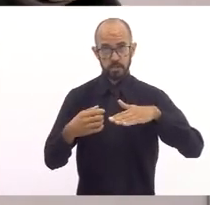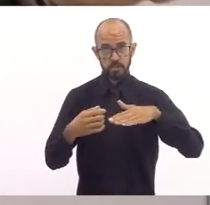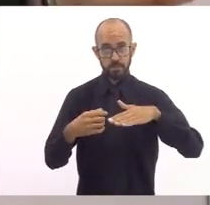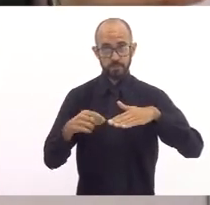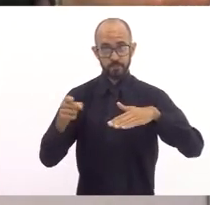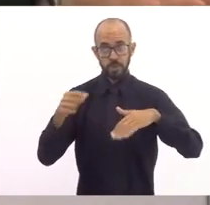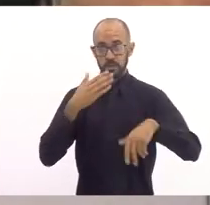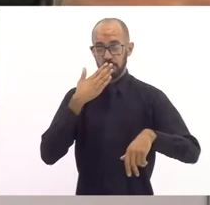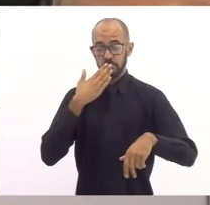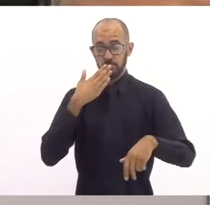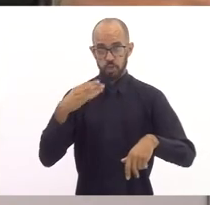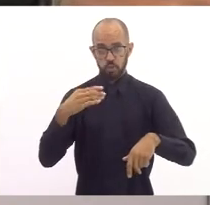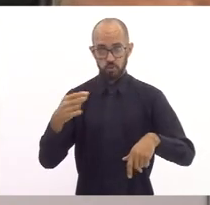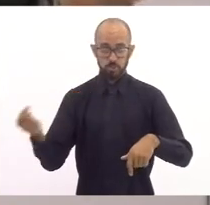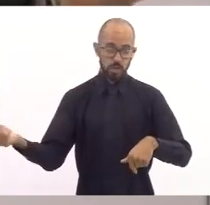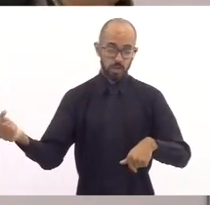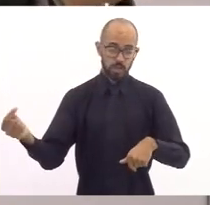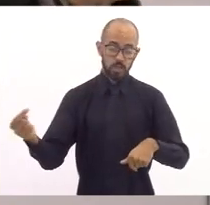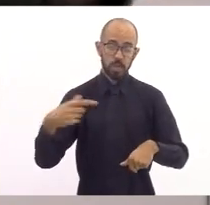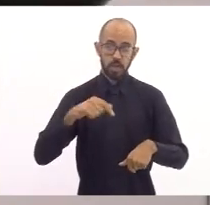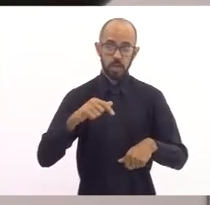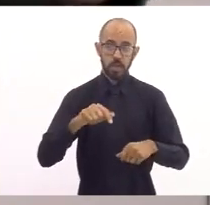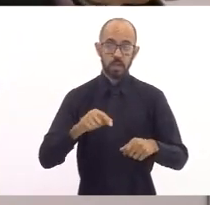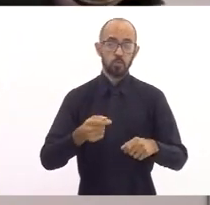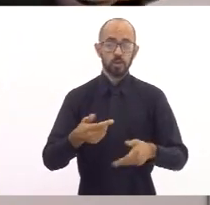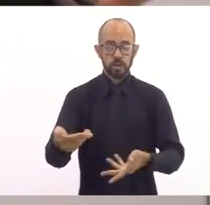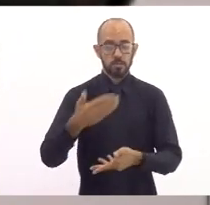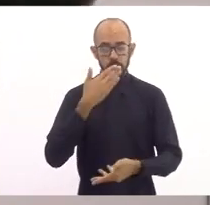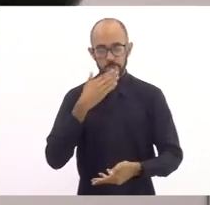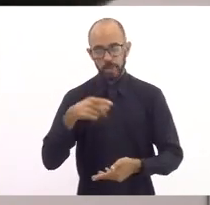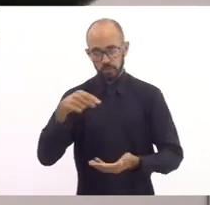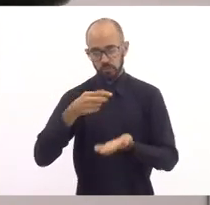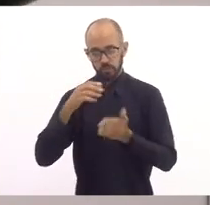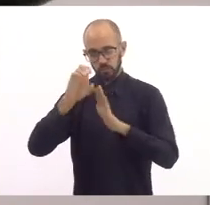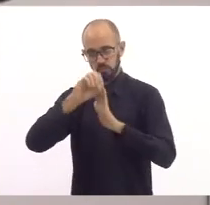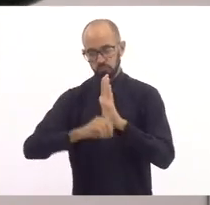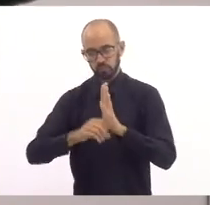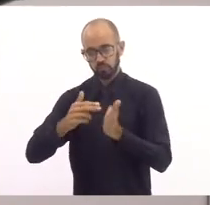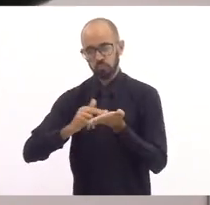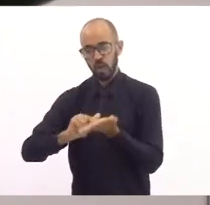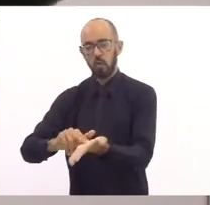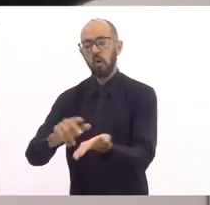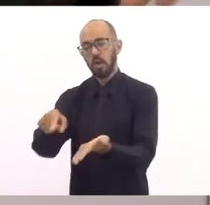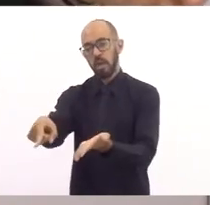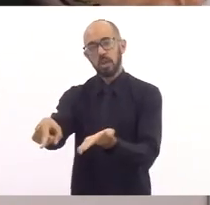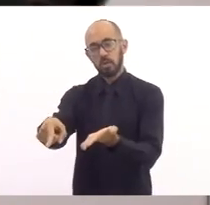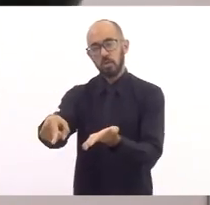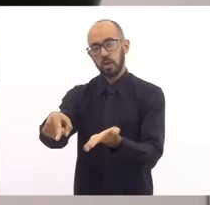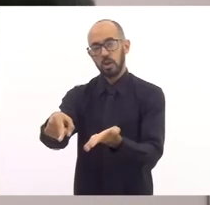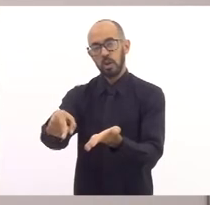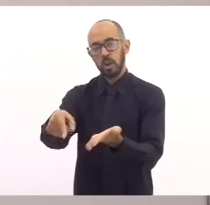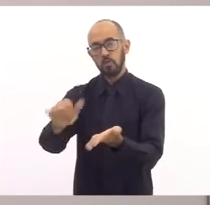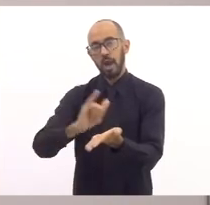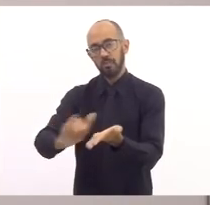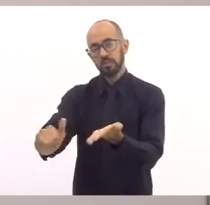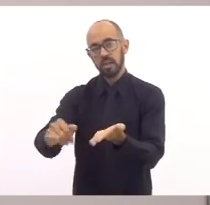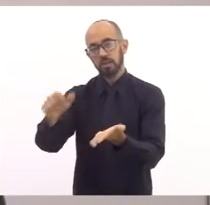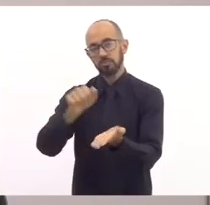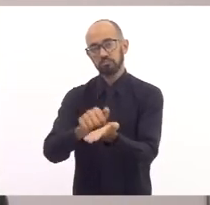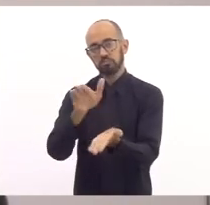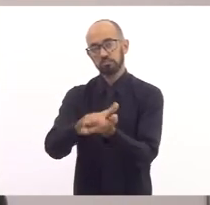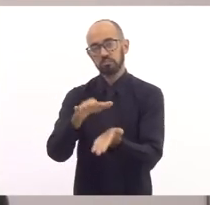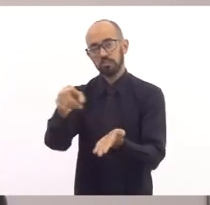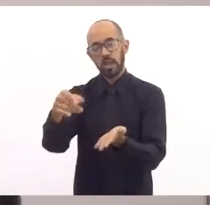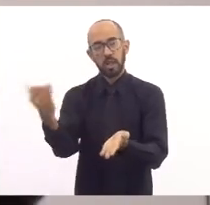é intimada, dizendo que está sendo autuada, etc., etc., a fazer o